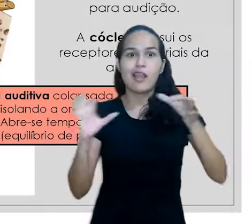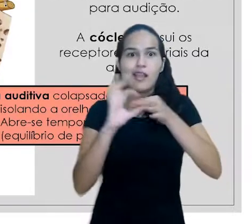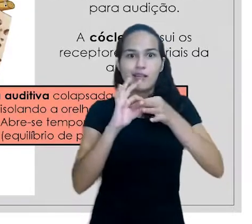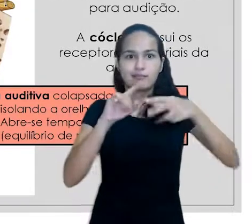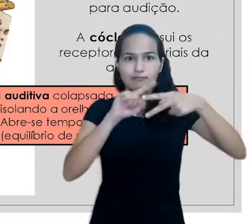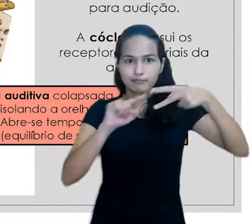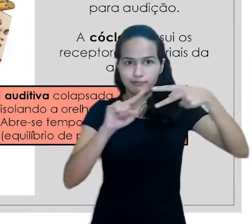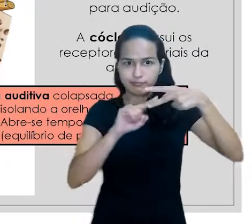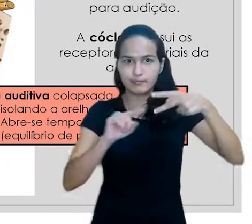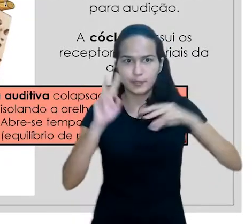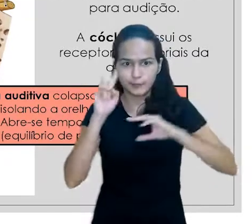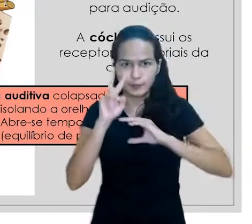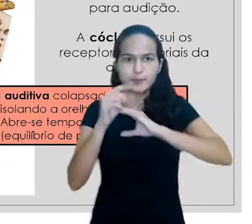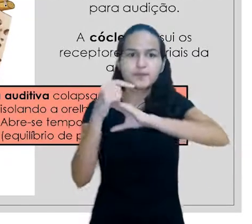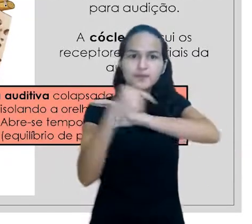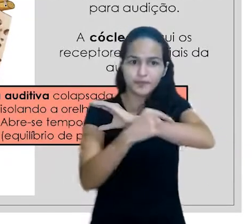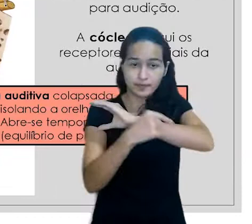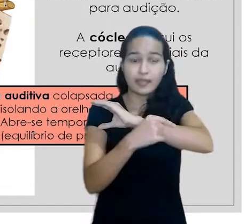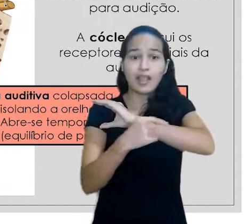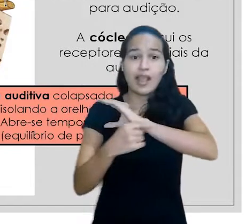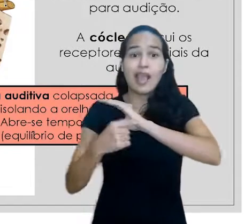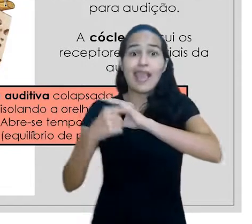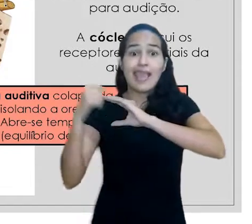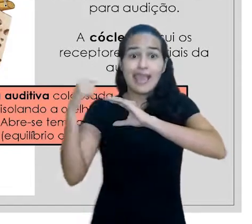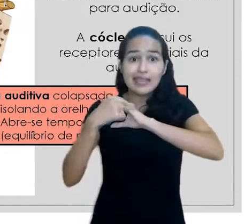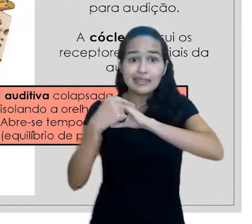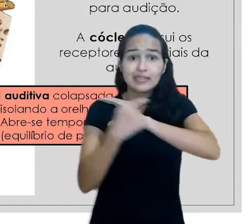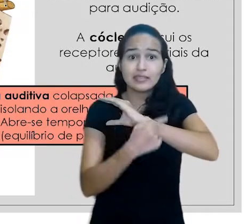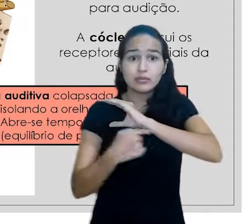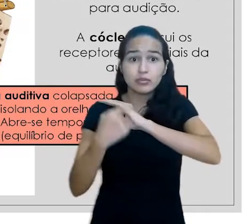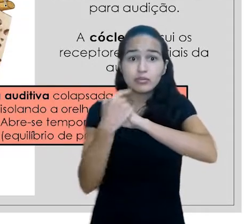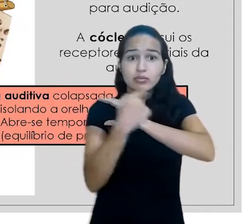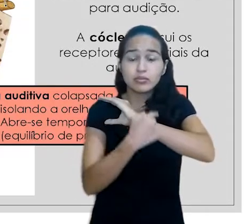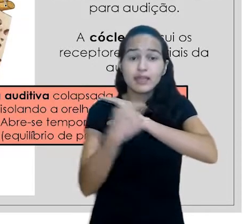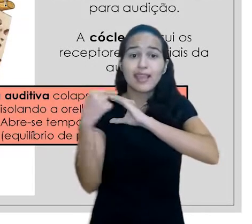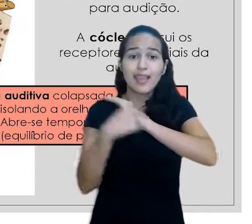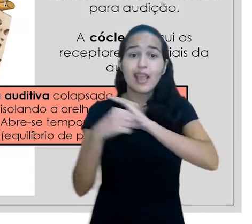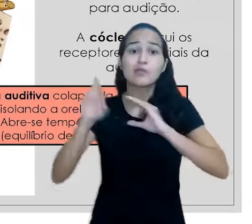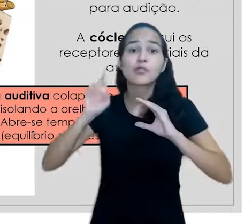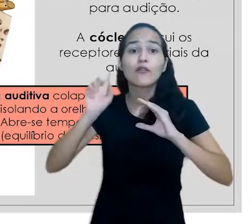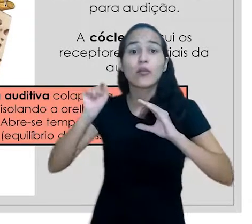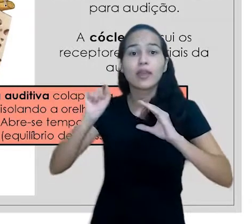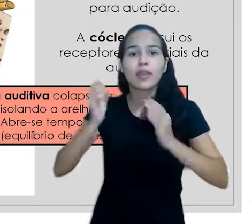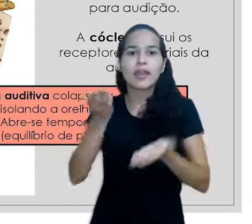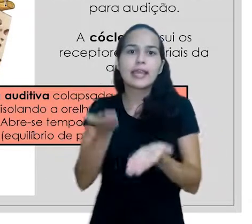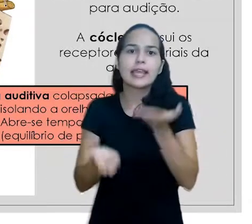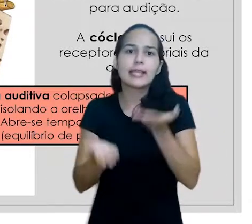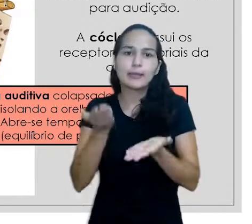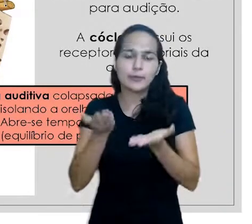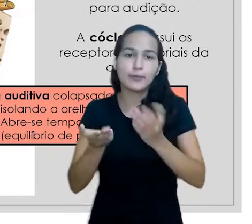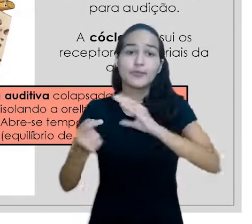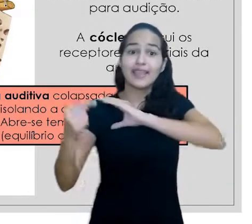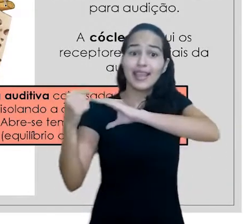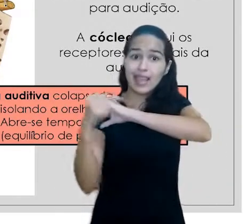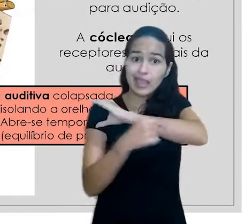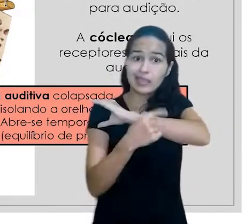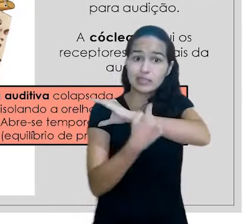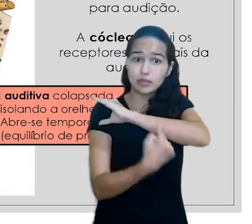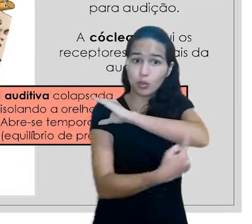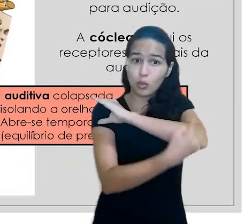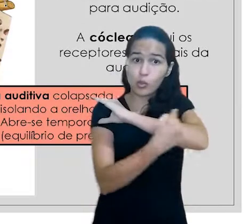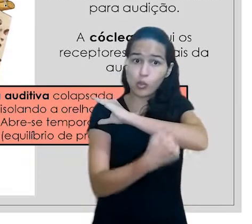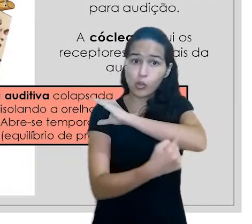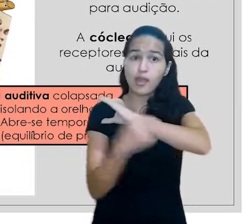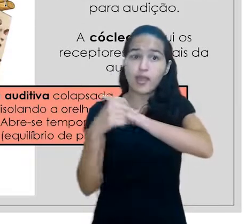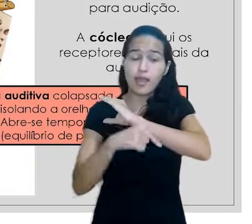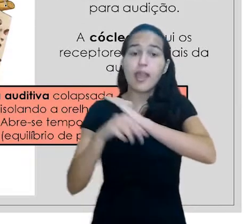de equilíbrio, e o restante da orelha é usado para audição. A cóclea possui receptores sensoriais